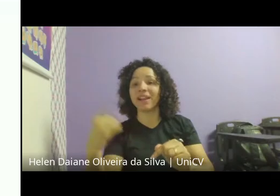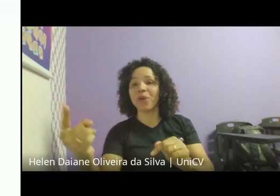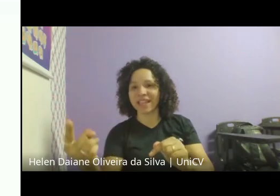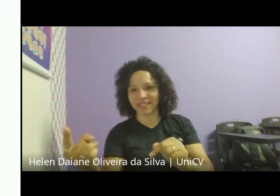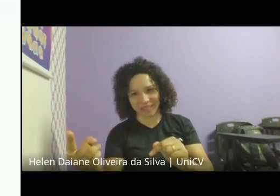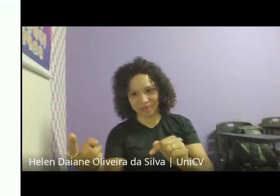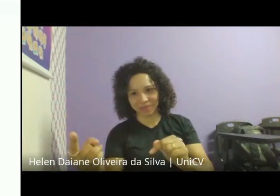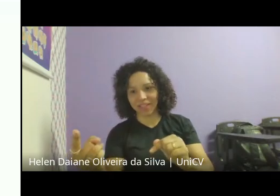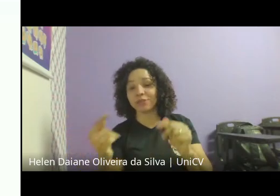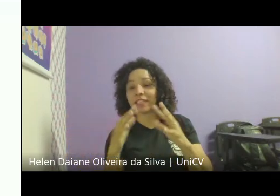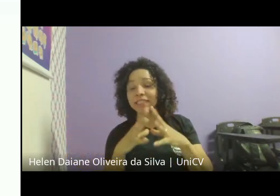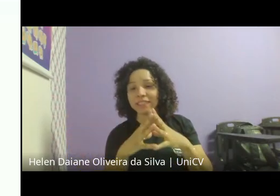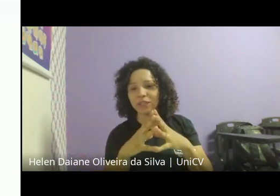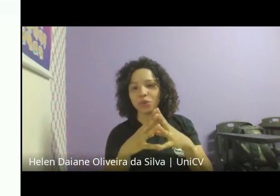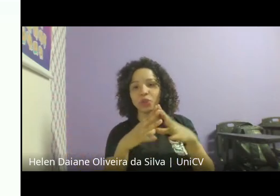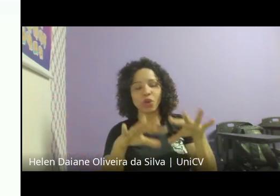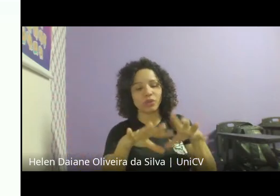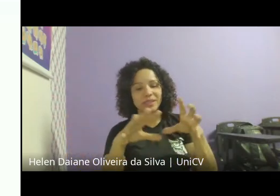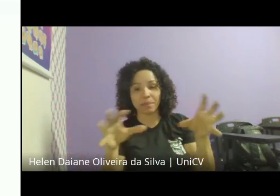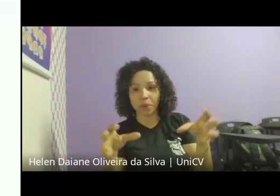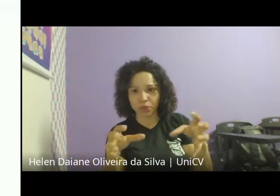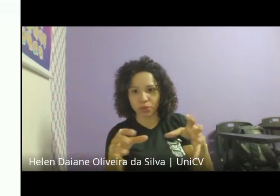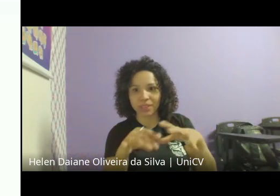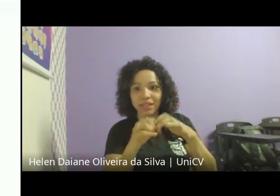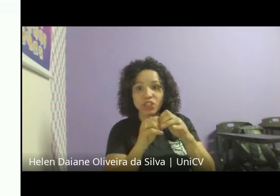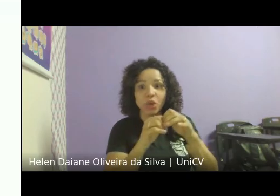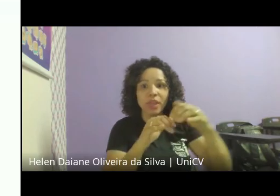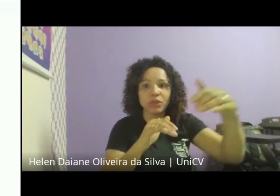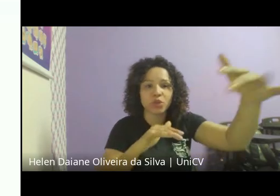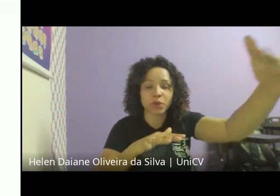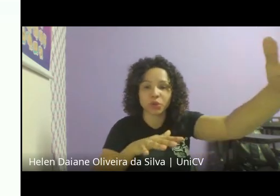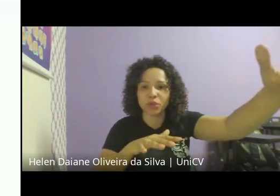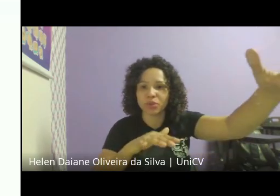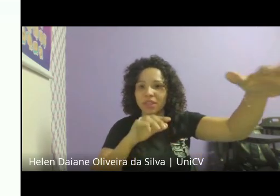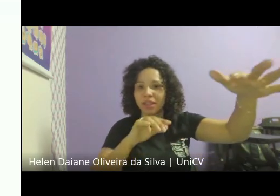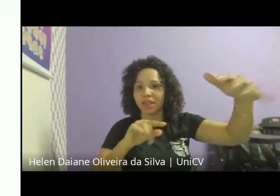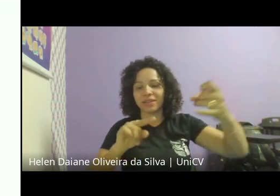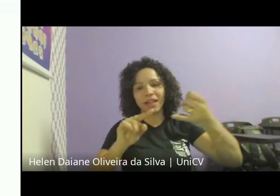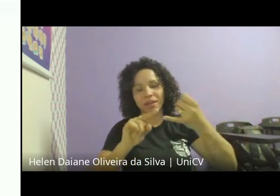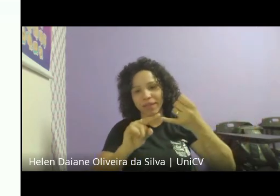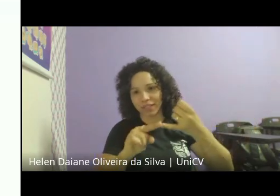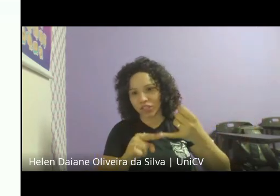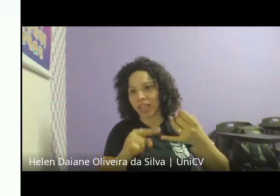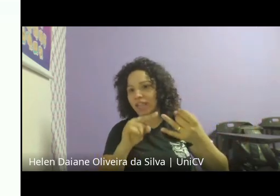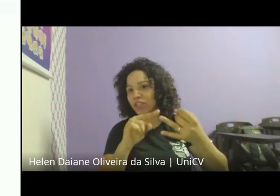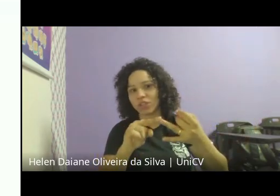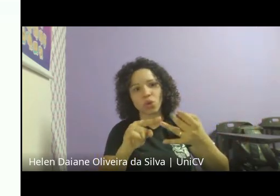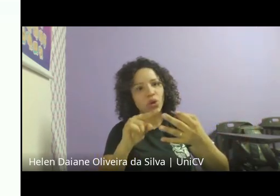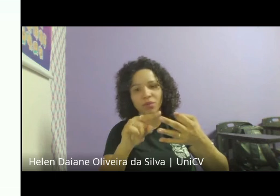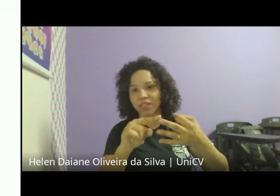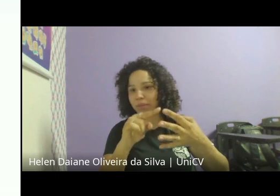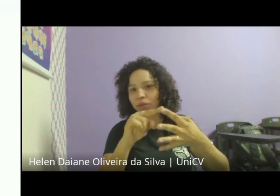estava pagando extra. Falei, não, todo esse imposto está diluído nos produtos. Tá na pasta de dente,